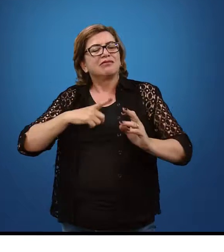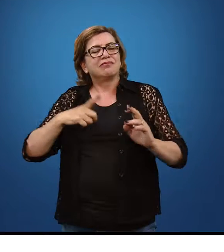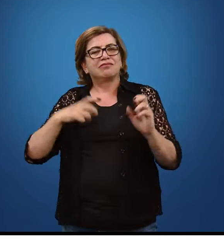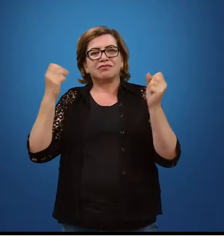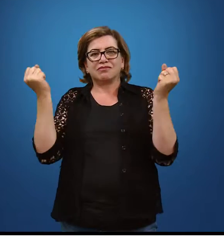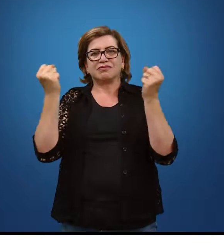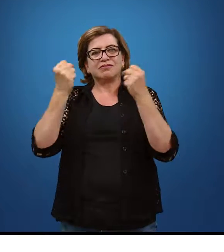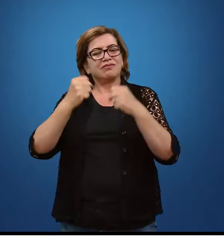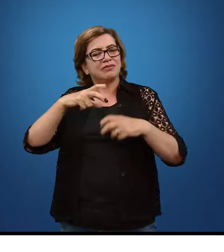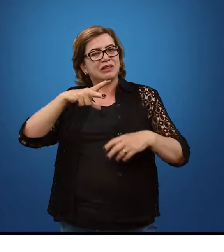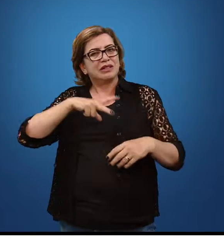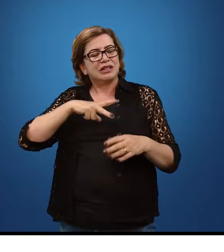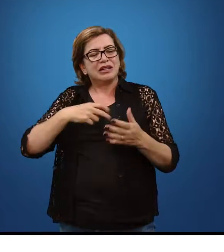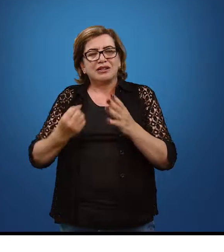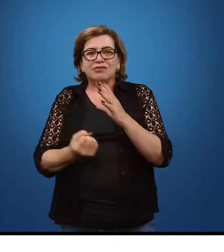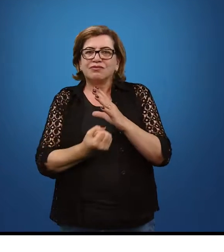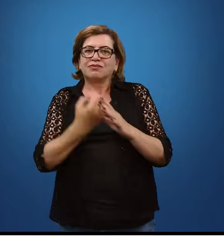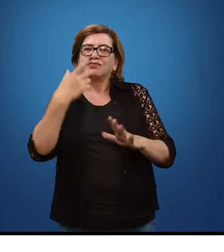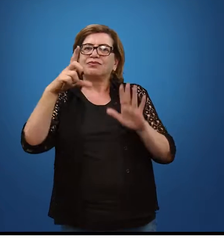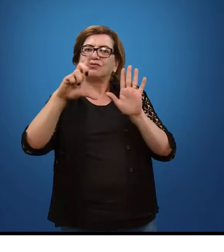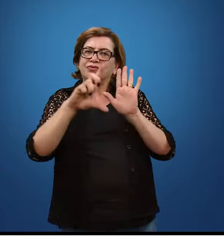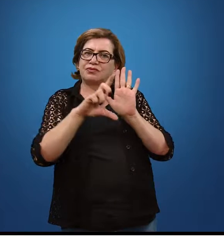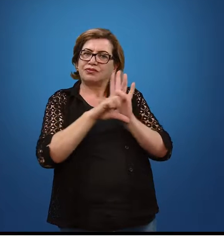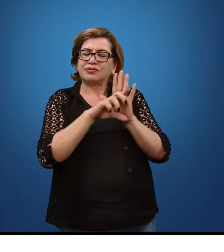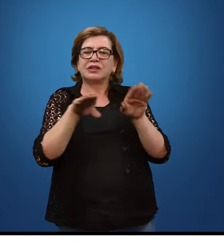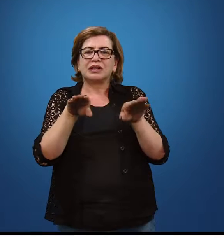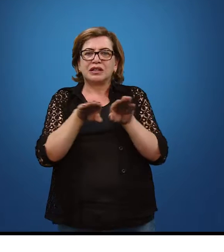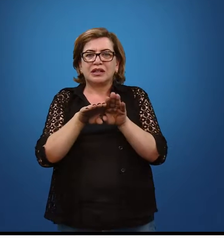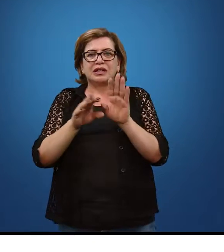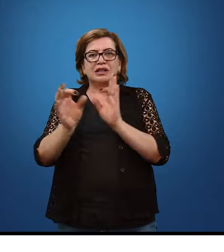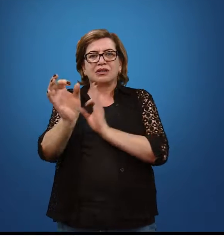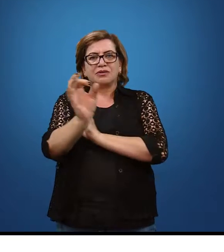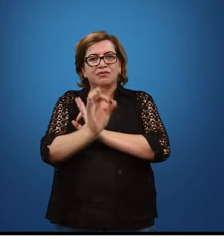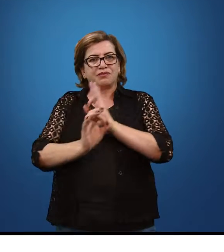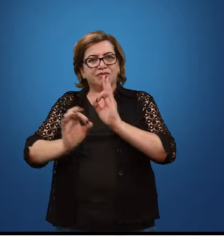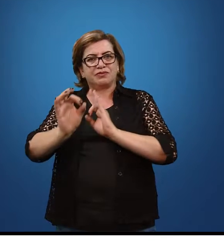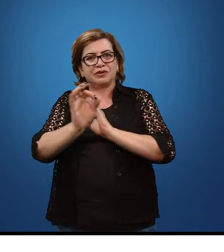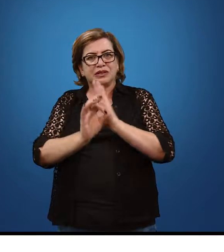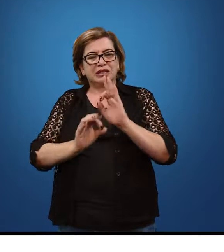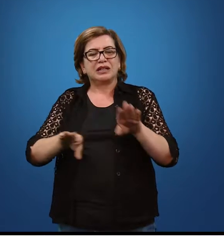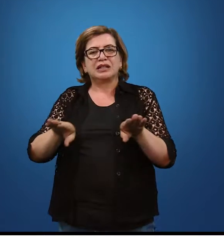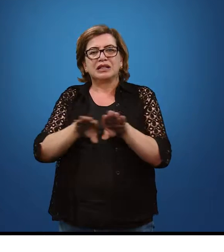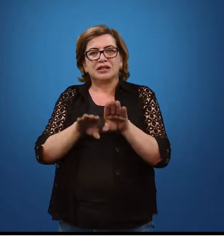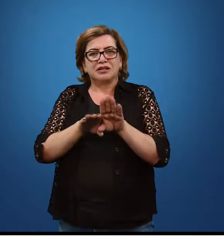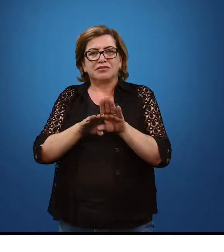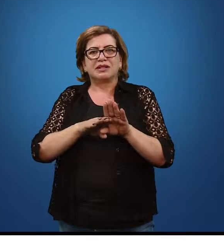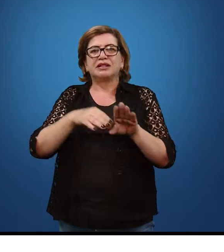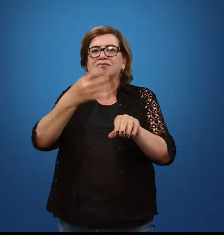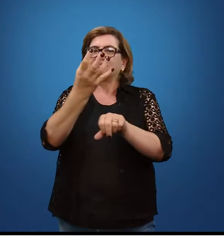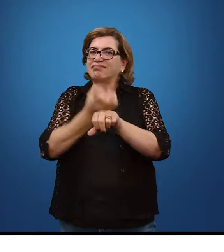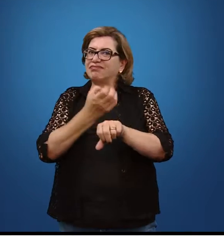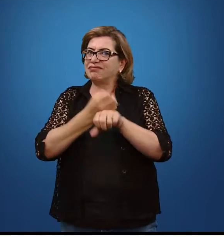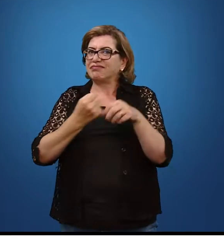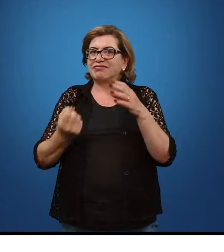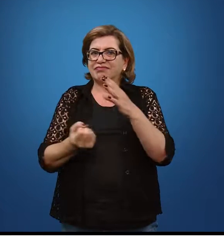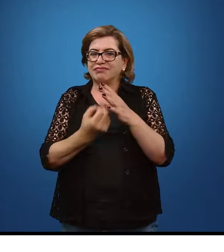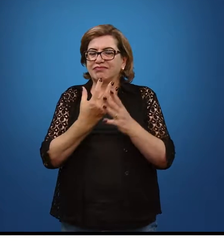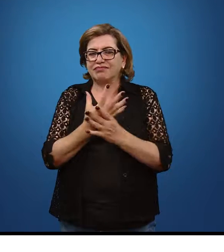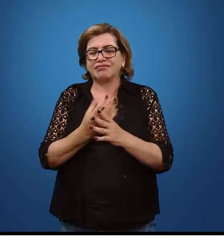poder particular de criar leis e de organizar e tributar os habitantes de uma determinada